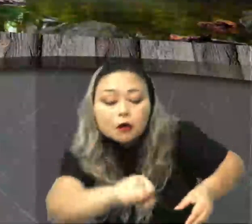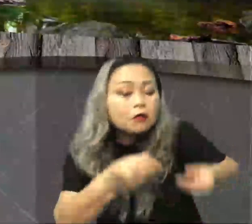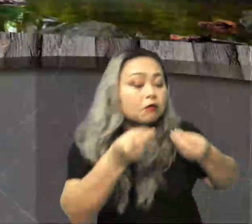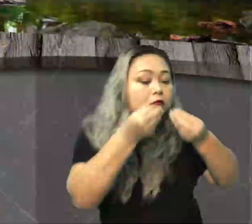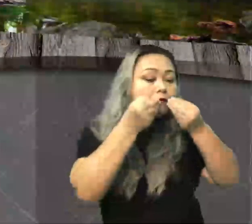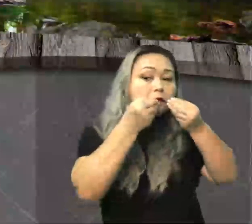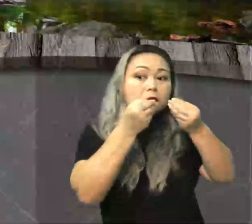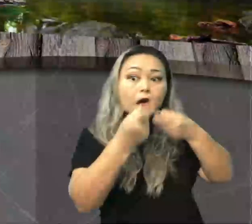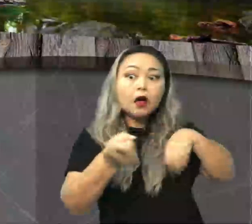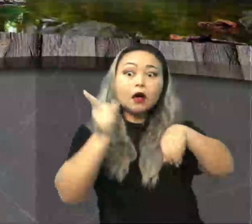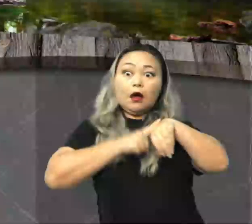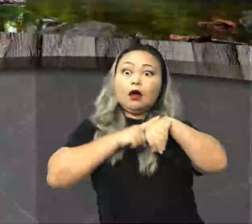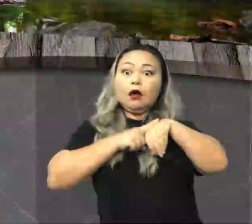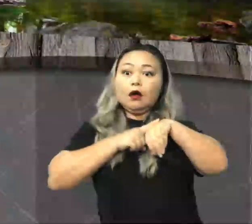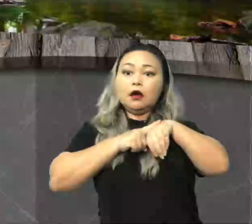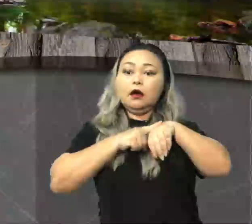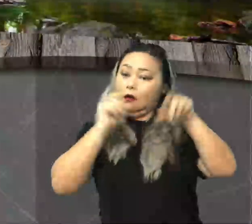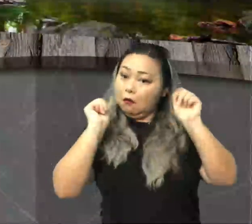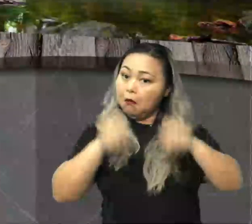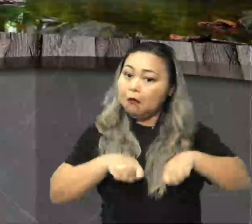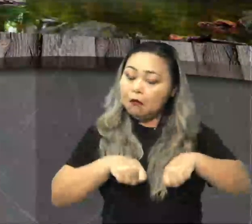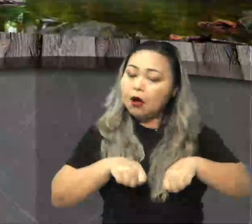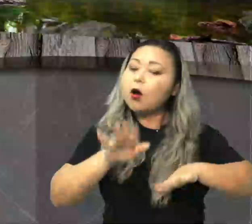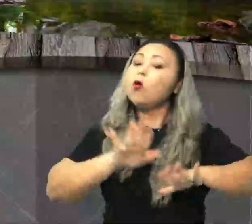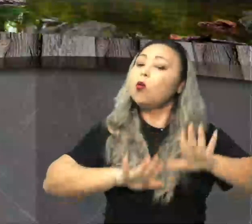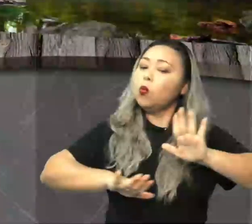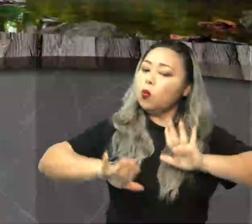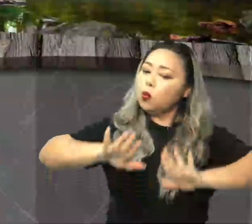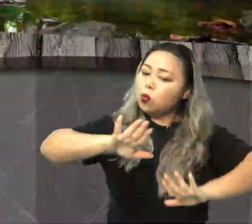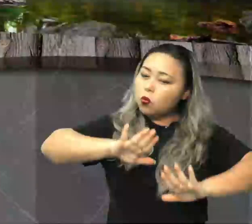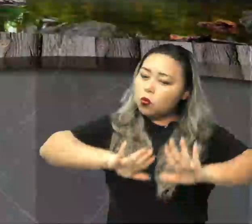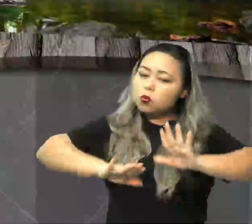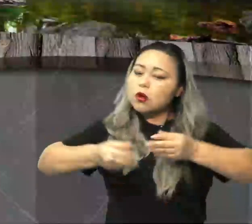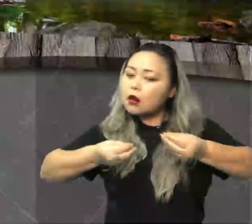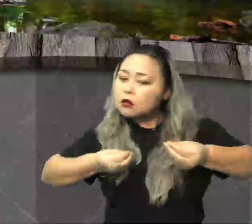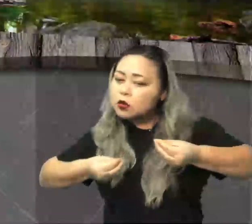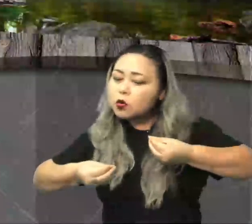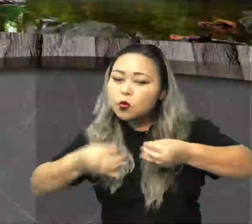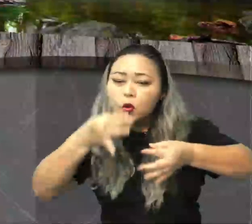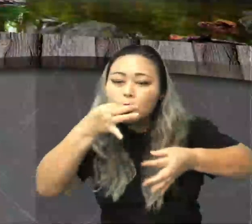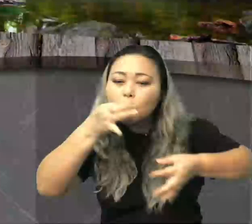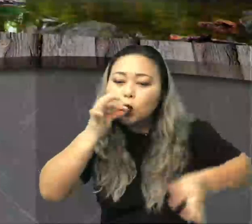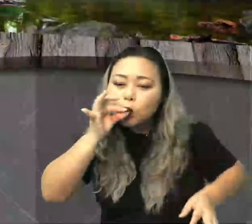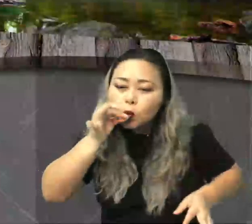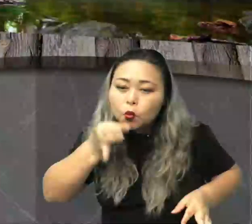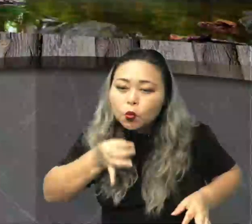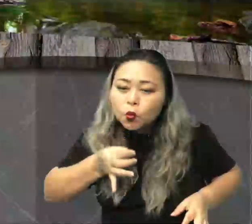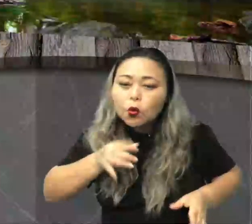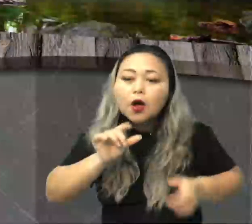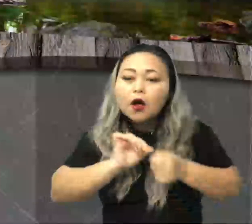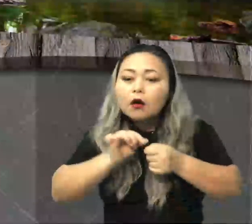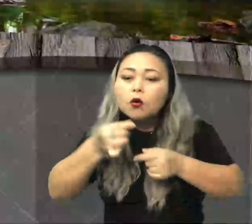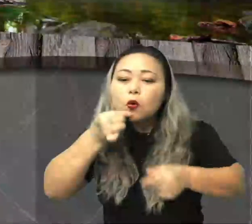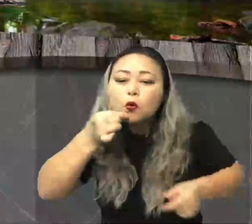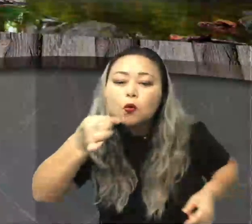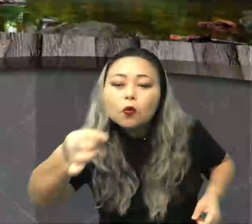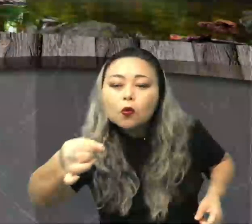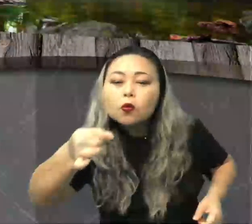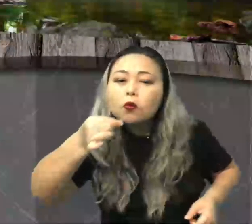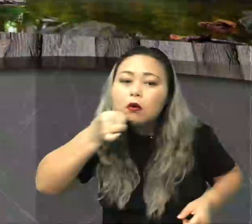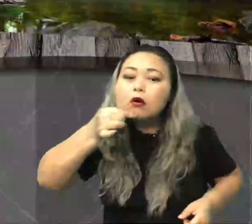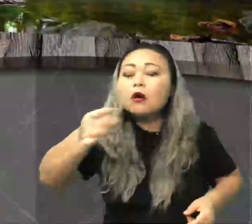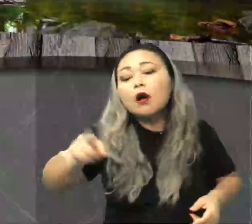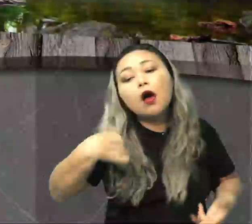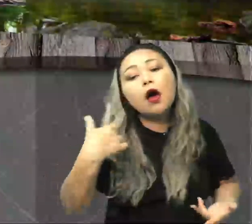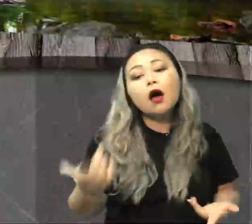ser contaminado, tá bom? Então, precisa ter muito cuidado, aquela troca de canudinho, né?